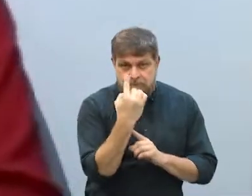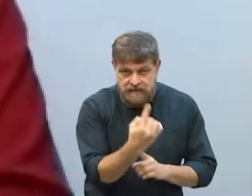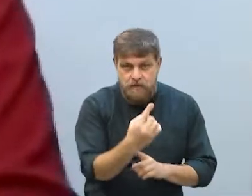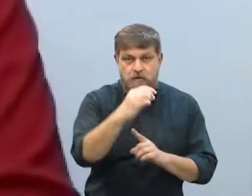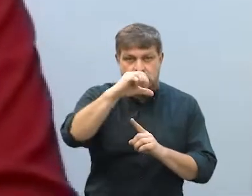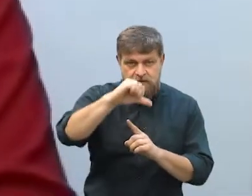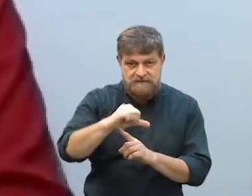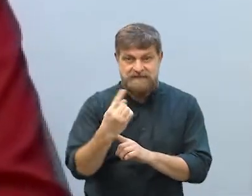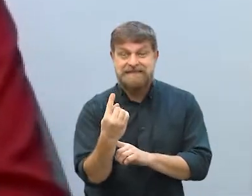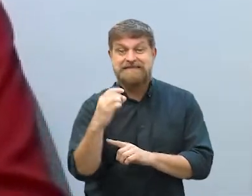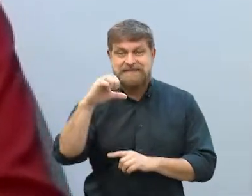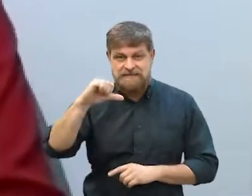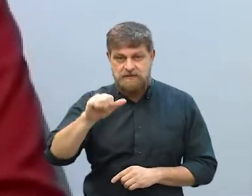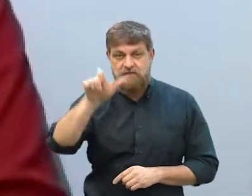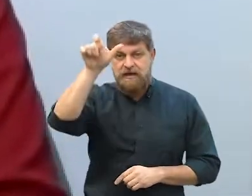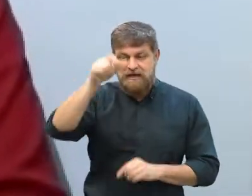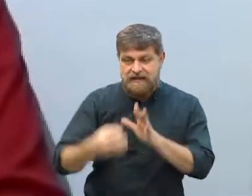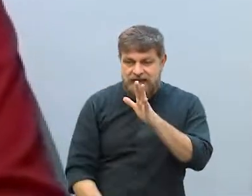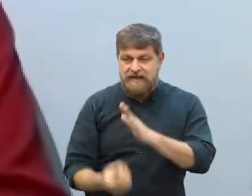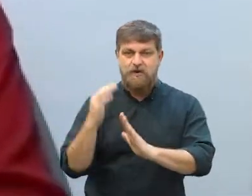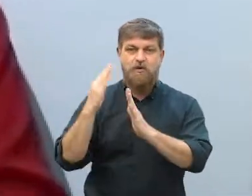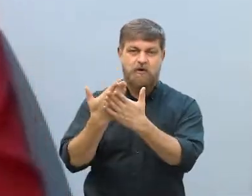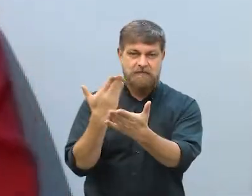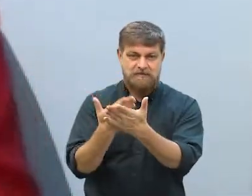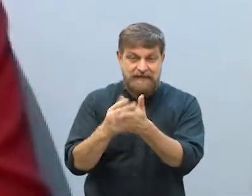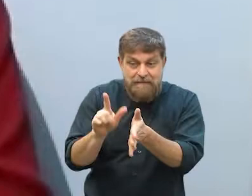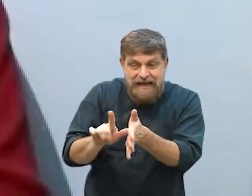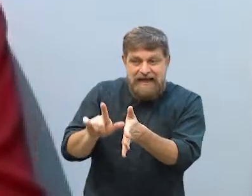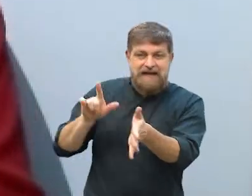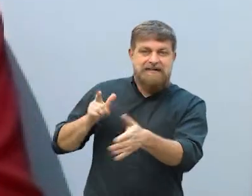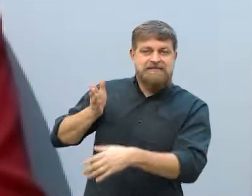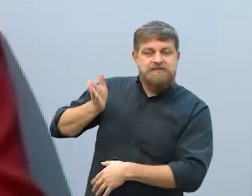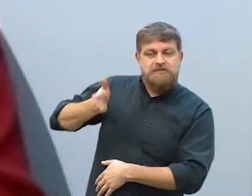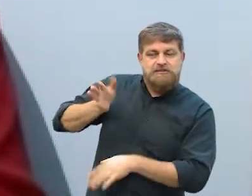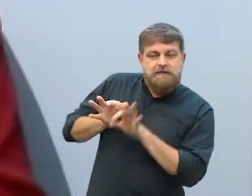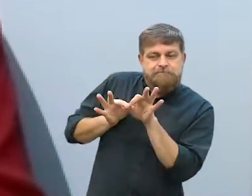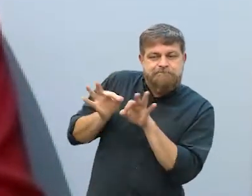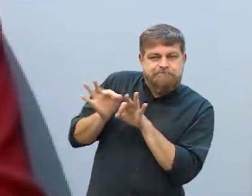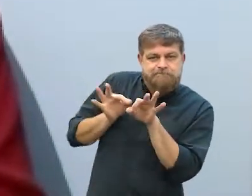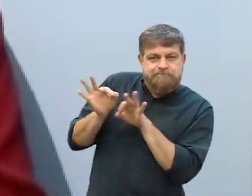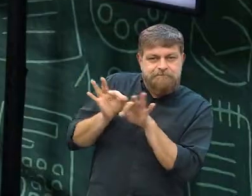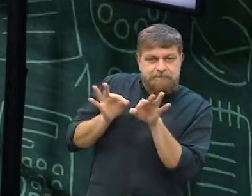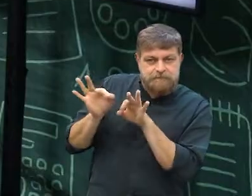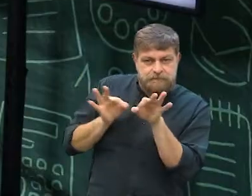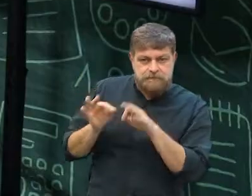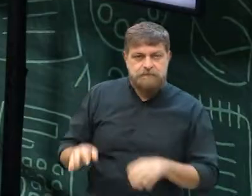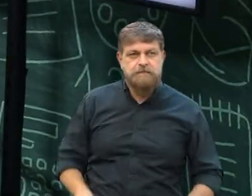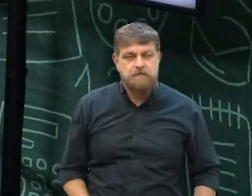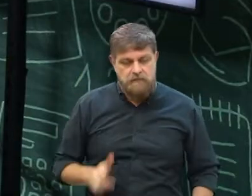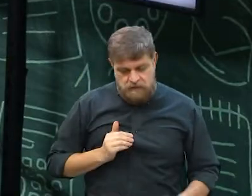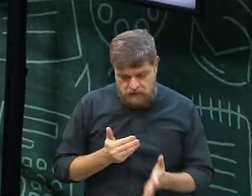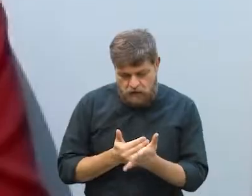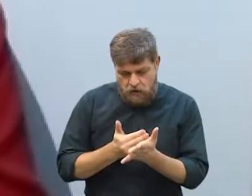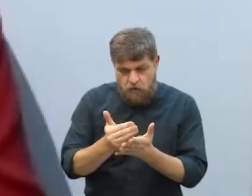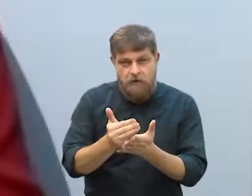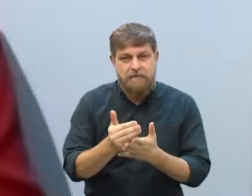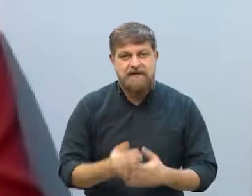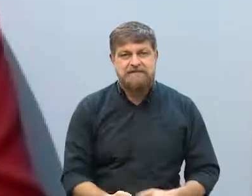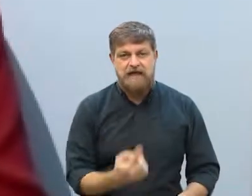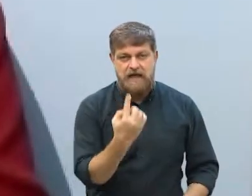1919. Aí é que ele monta, mas ele já estava um pouquinho antes, né? Já preparando isso. Mas ela começa mesmo